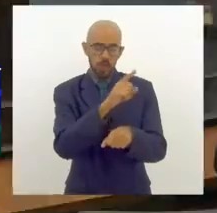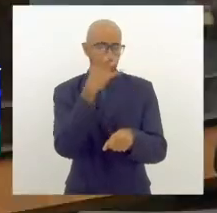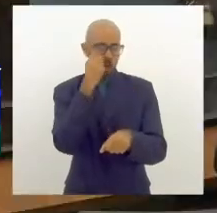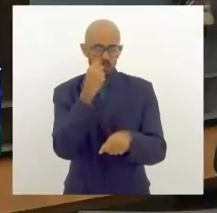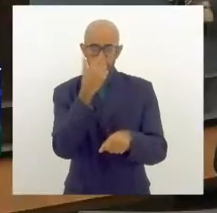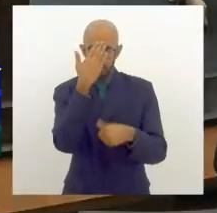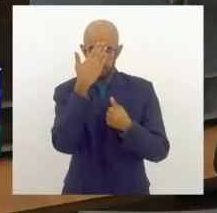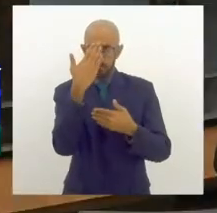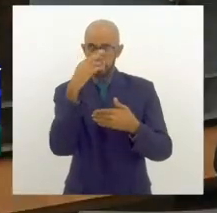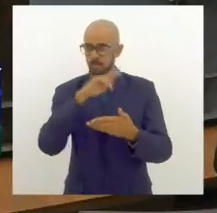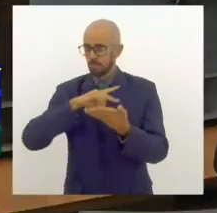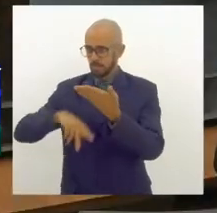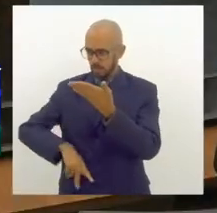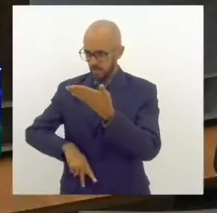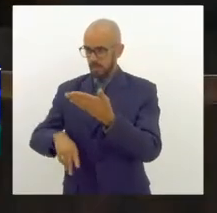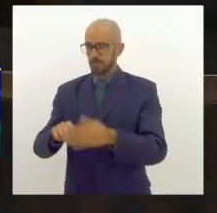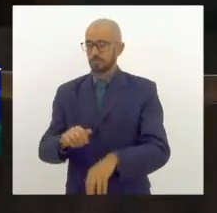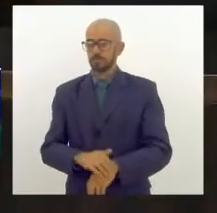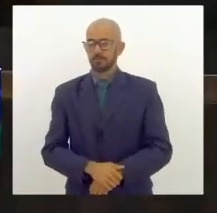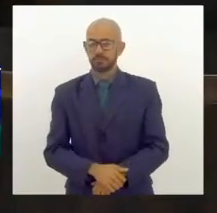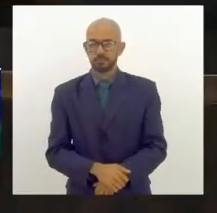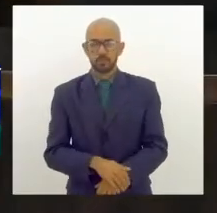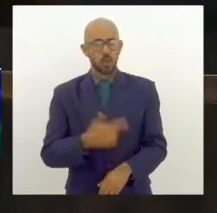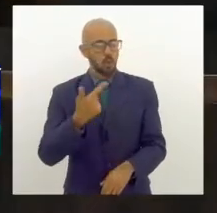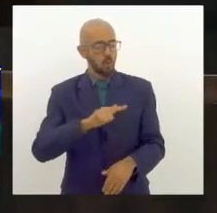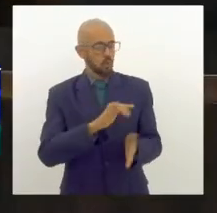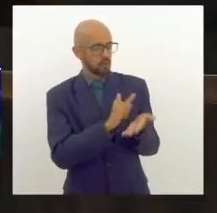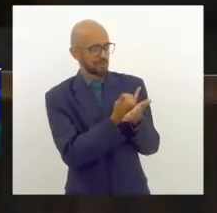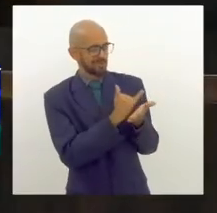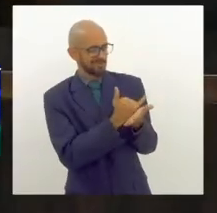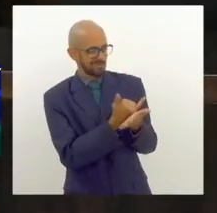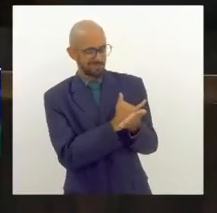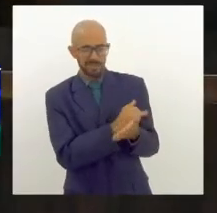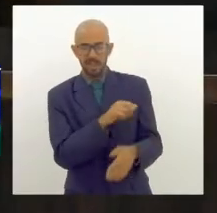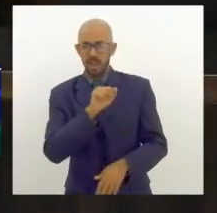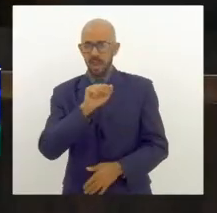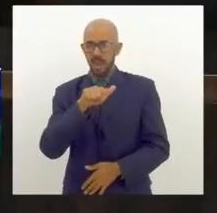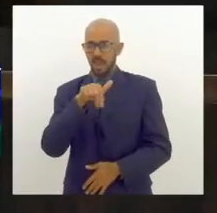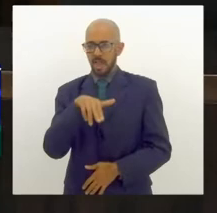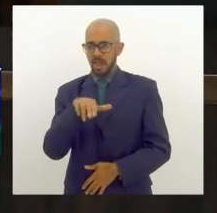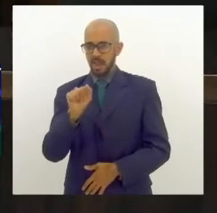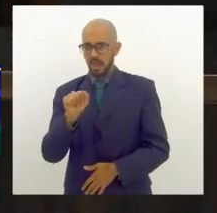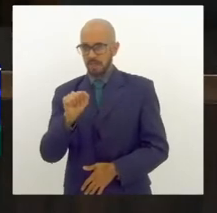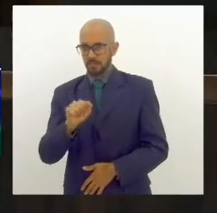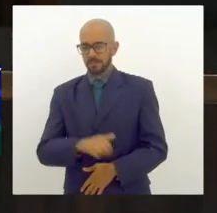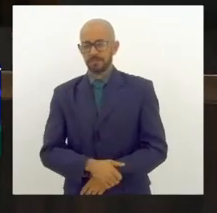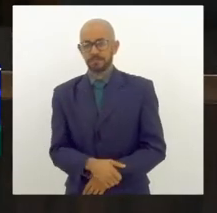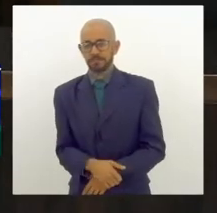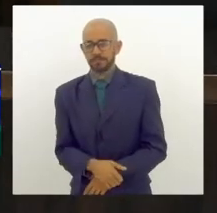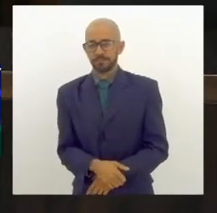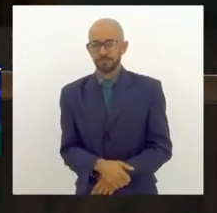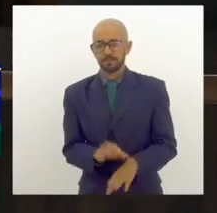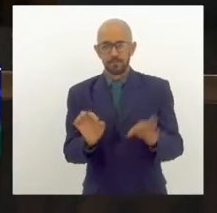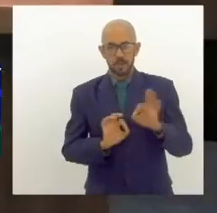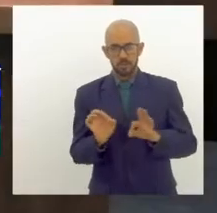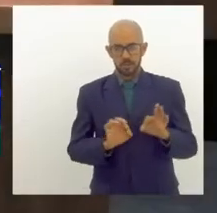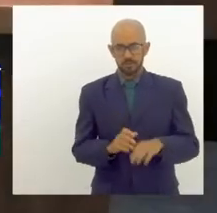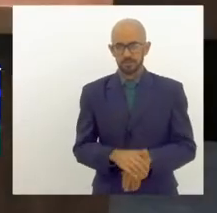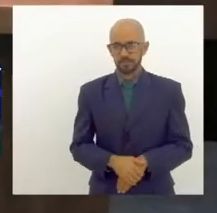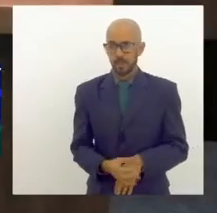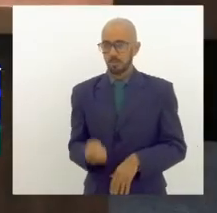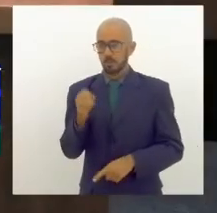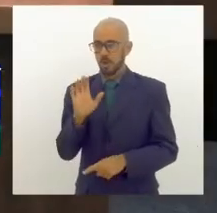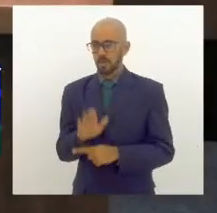presidenta. Próxima inscrita é a deputada Alana Paz, para uma questão de ordem. Boa